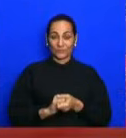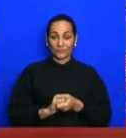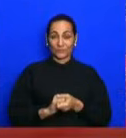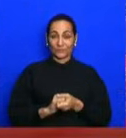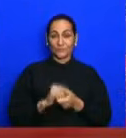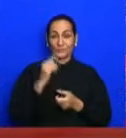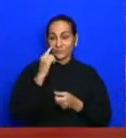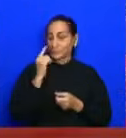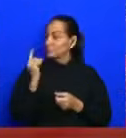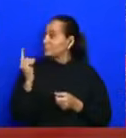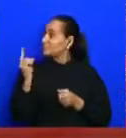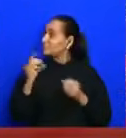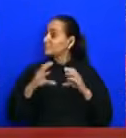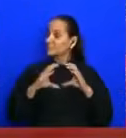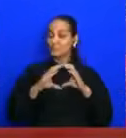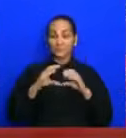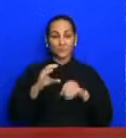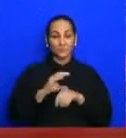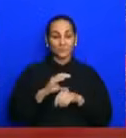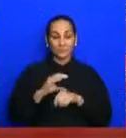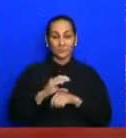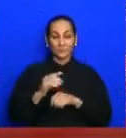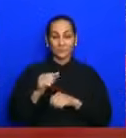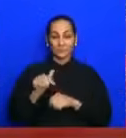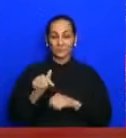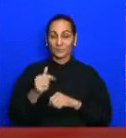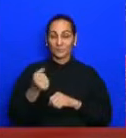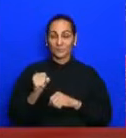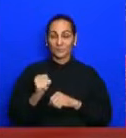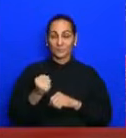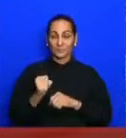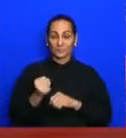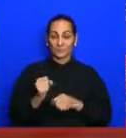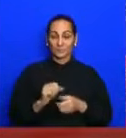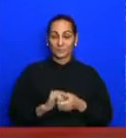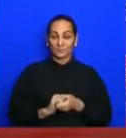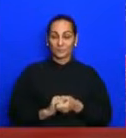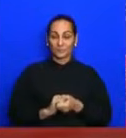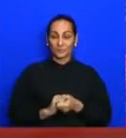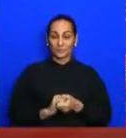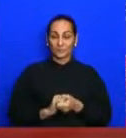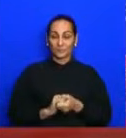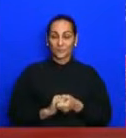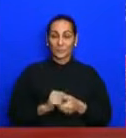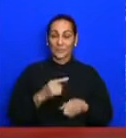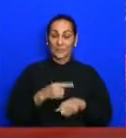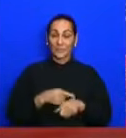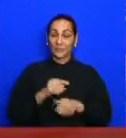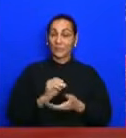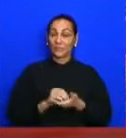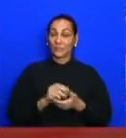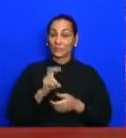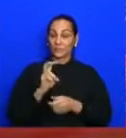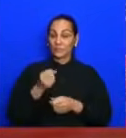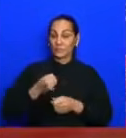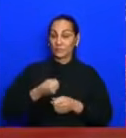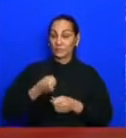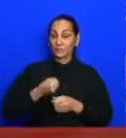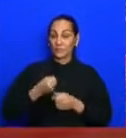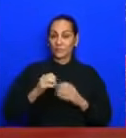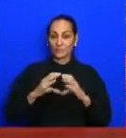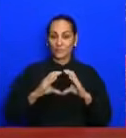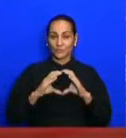Mais uma dezena chegando. Bola cinza 78. Cinza 78. Agora faltam 5